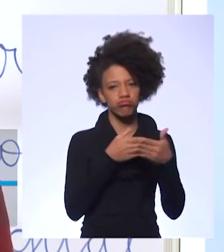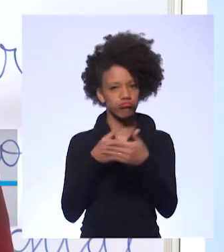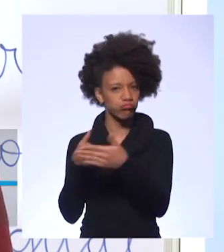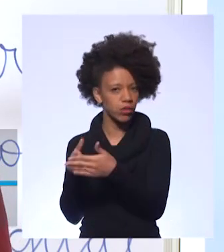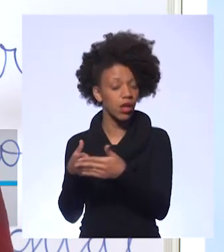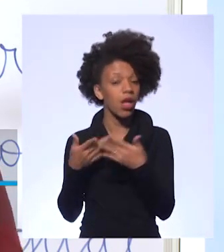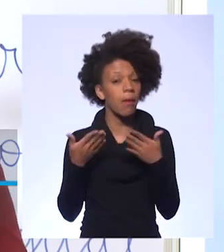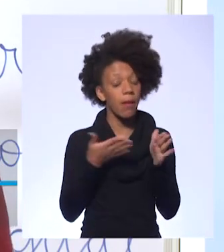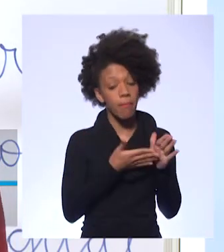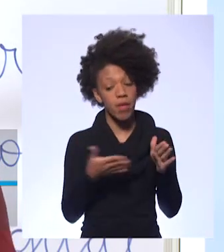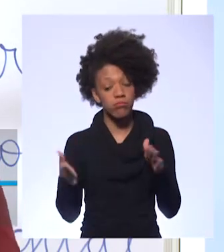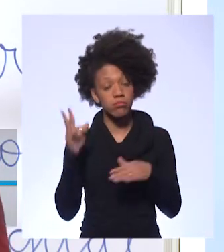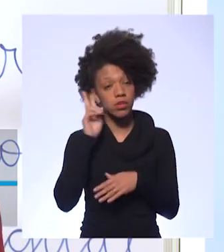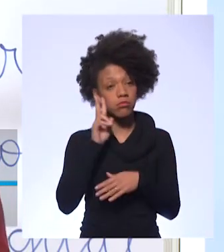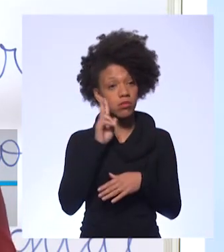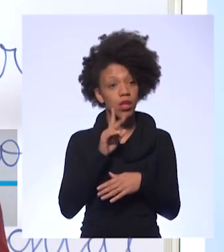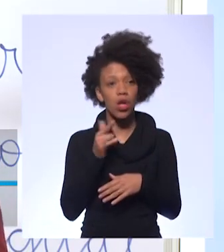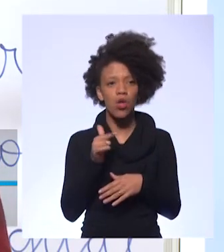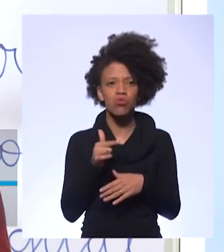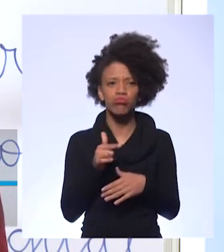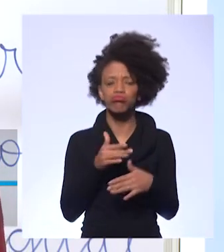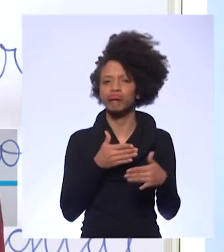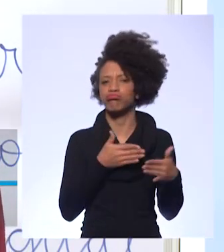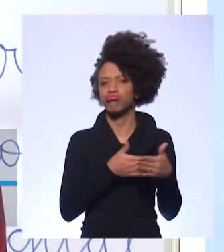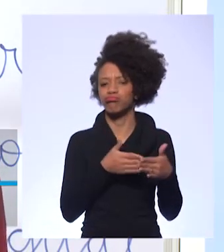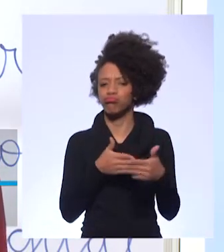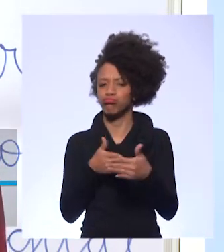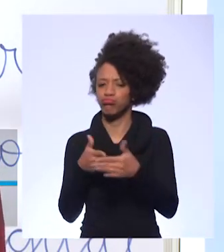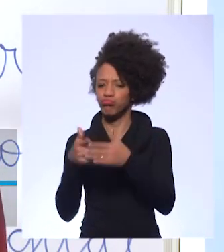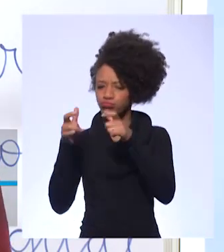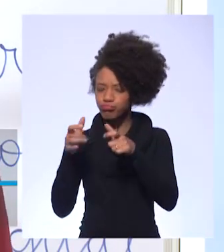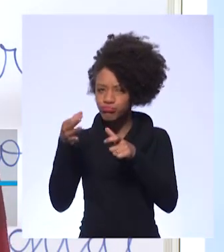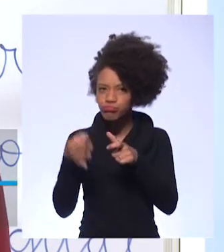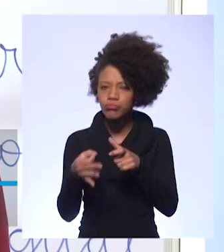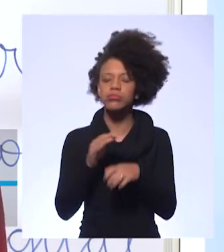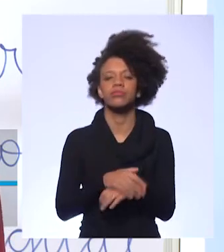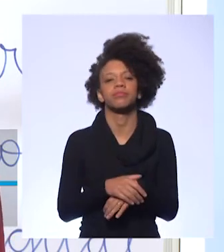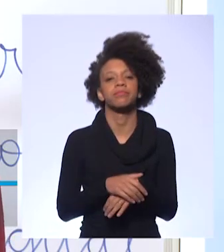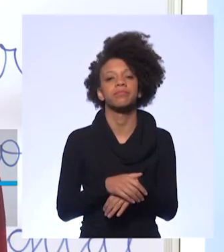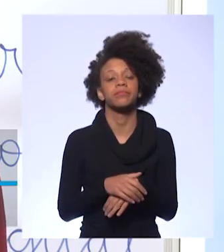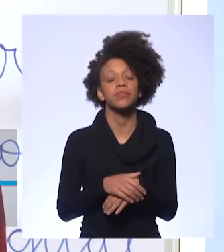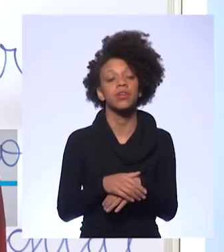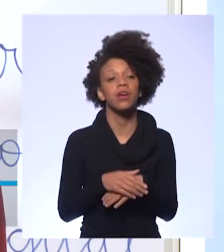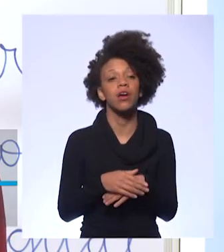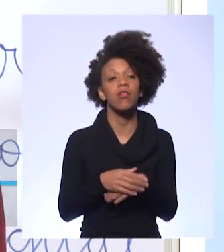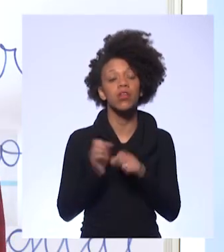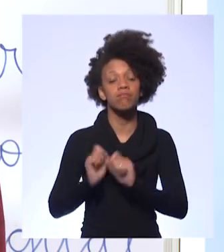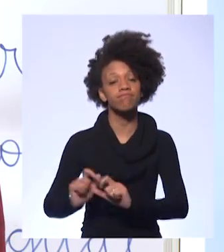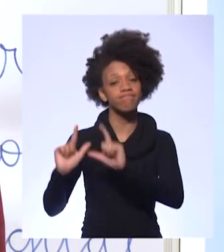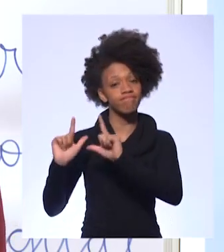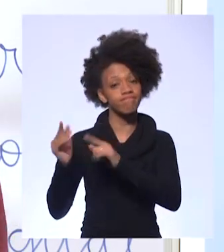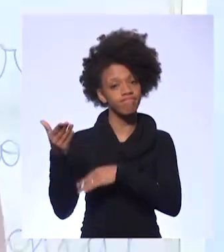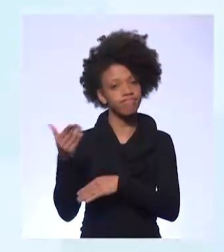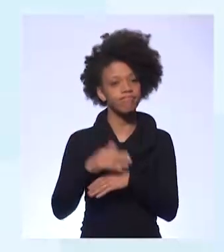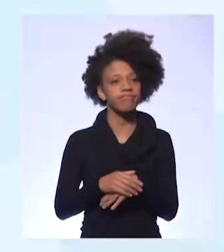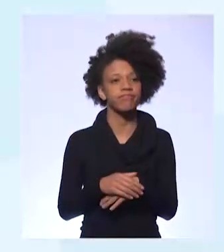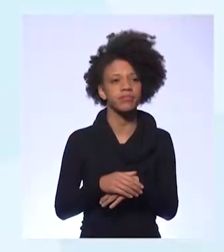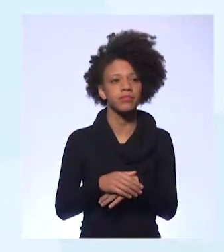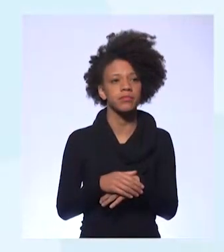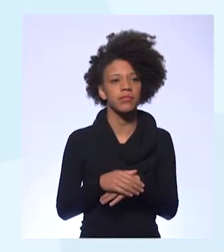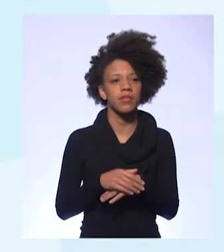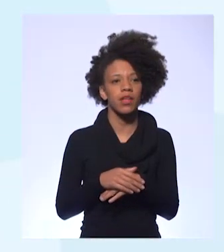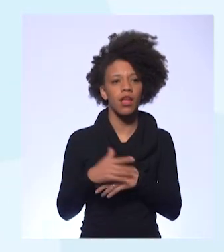embora nesse momento da história as fronteiras ainda não estão muito bem marcadas está bem Vamos colocar então uma tela para vocês